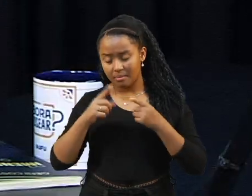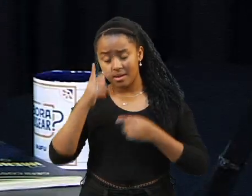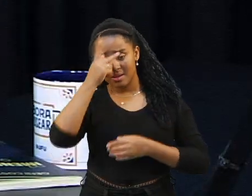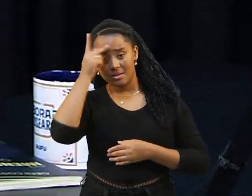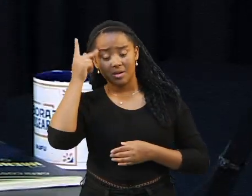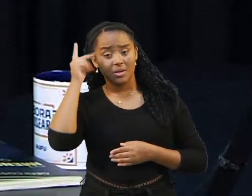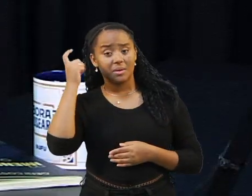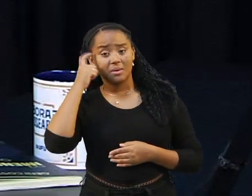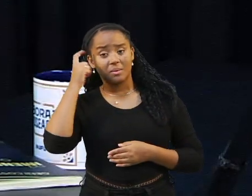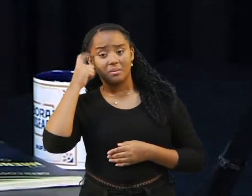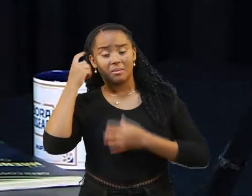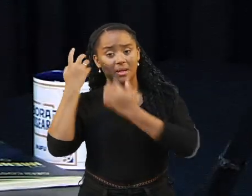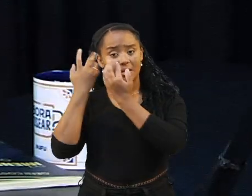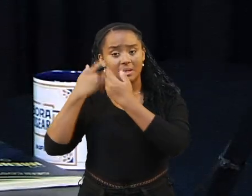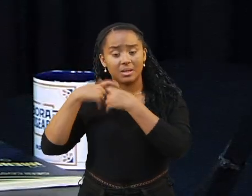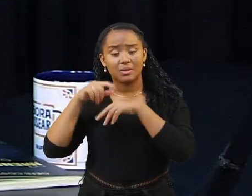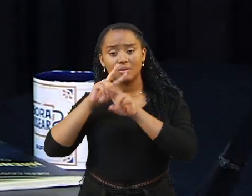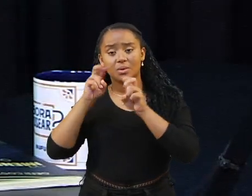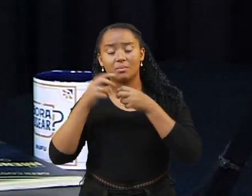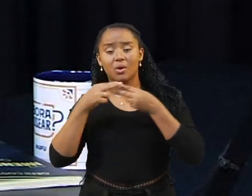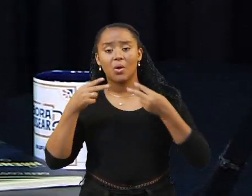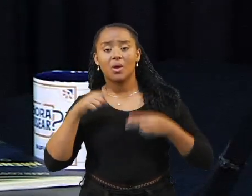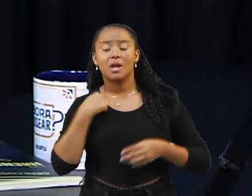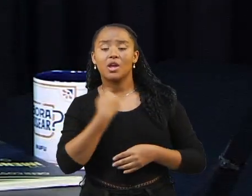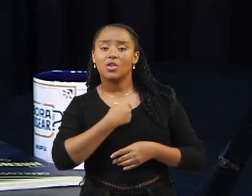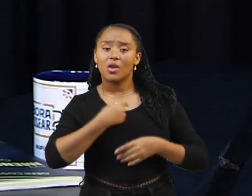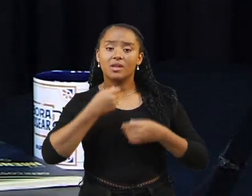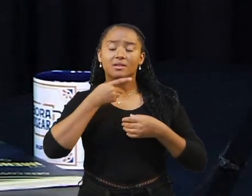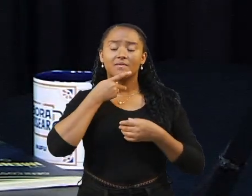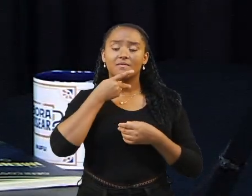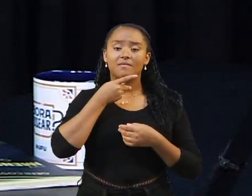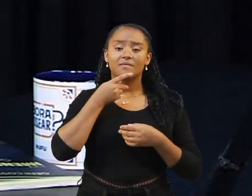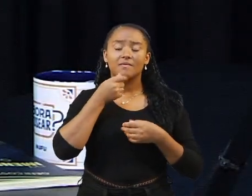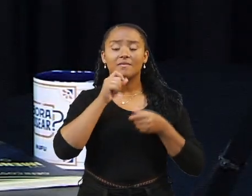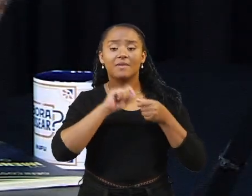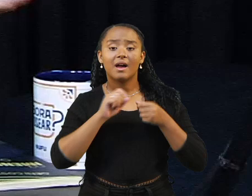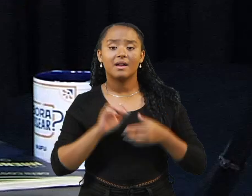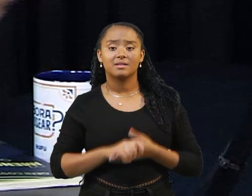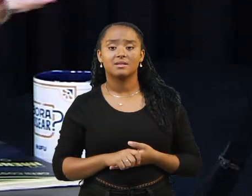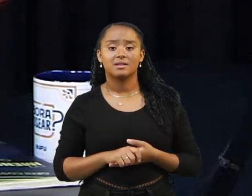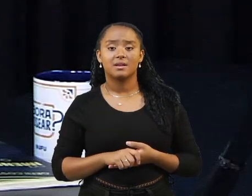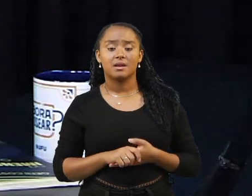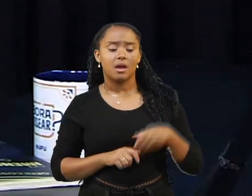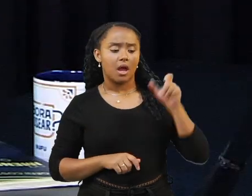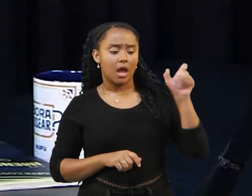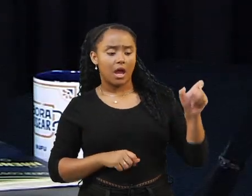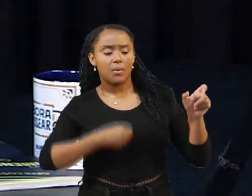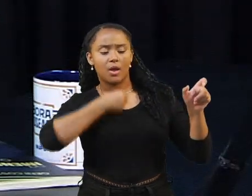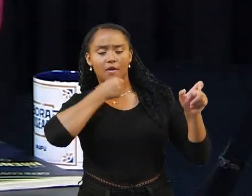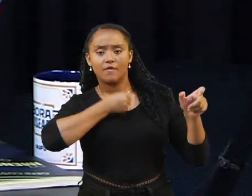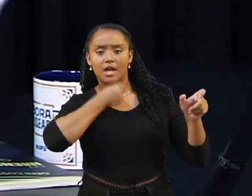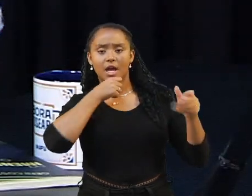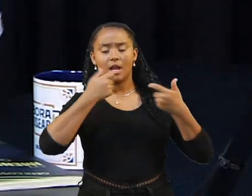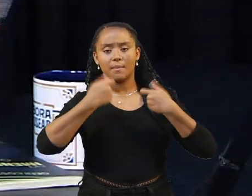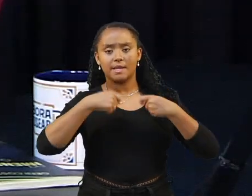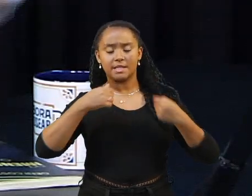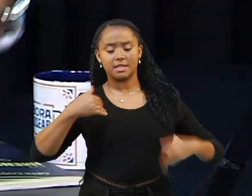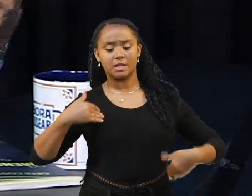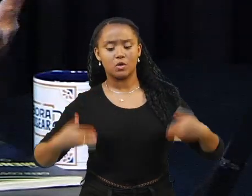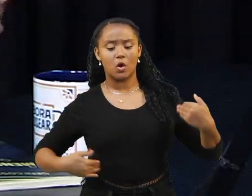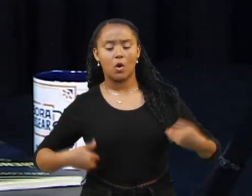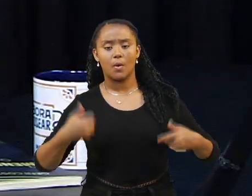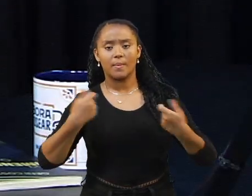pessoas acham coisas que a gente tem que fazer. Não, essa velhice, ela tem que ser uma mulher